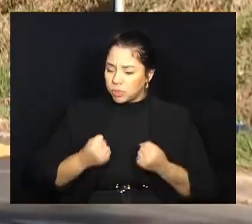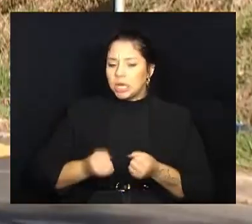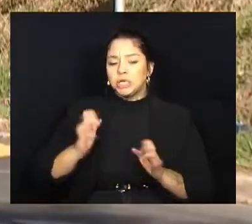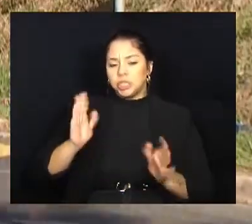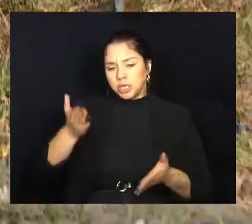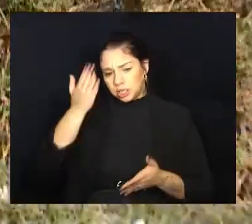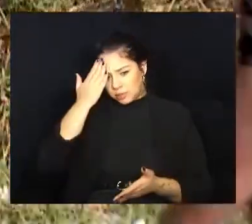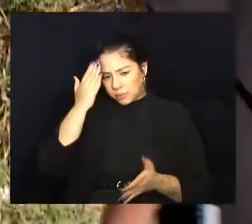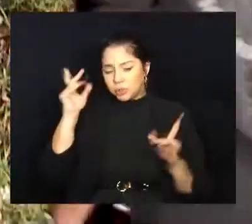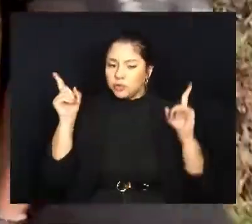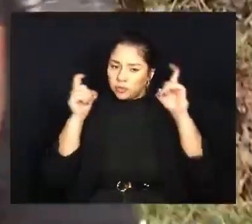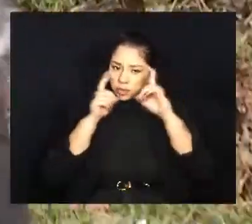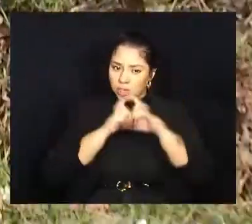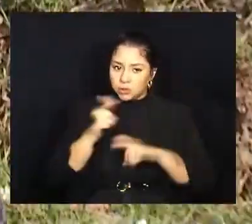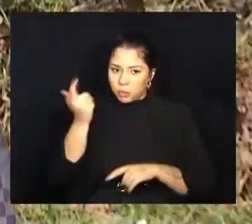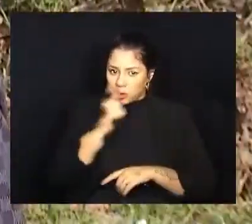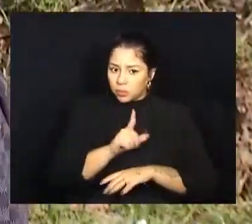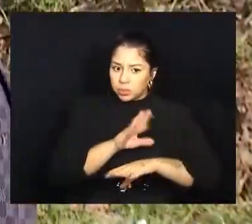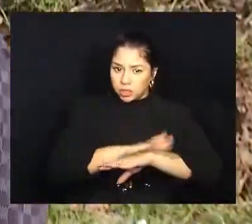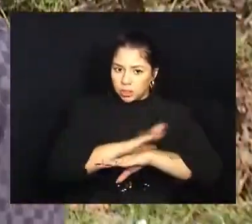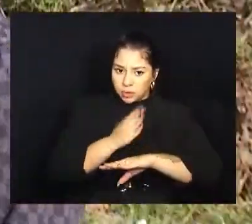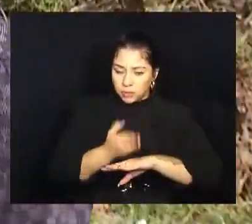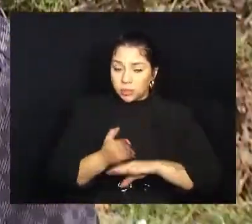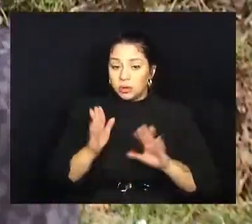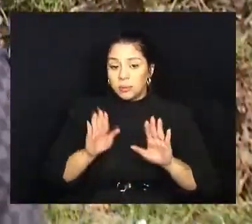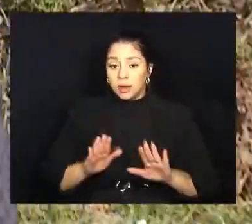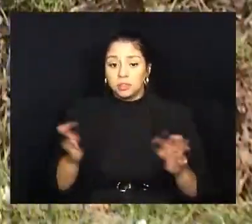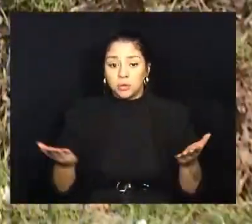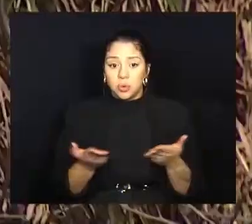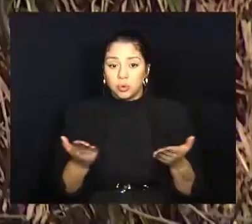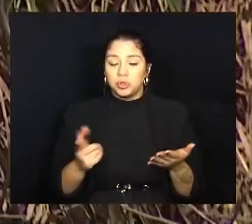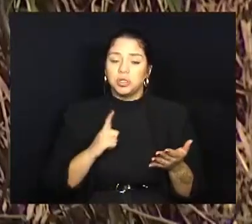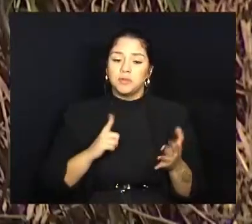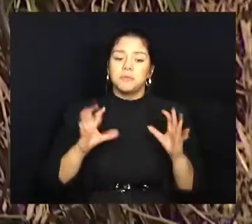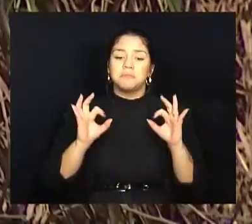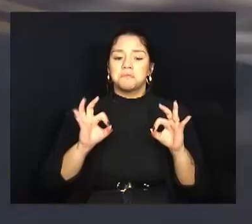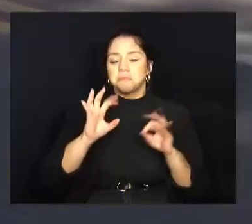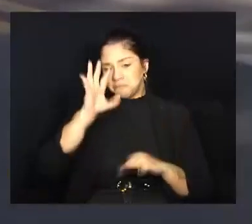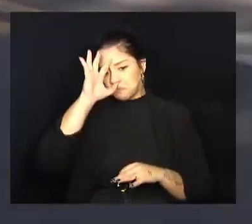hoje para conseguir essas lombadas, mas hoje foi um grande êxito nosso aqui.